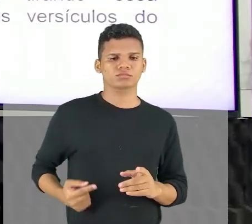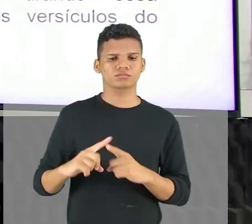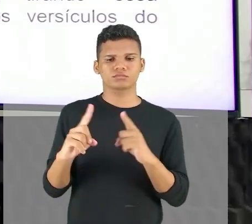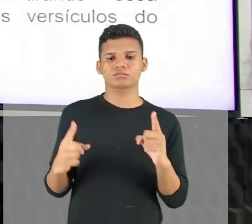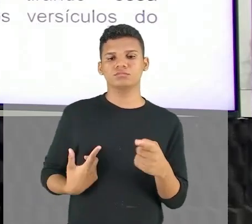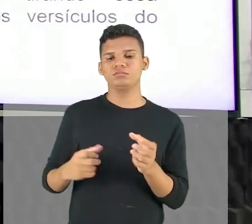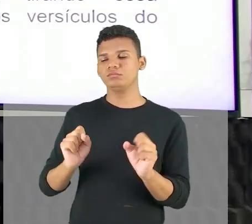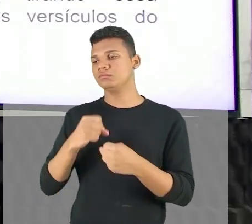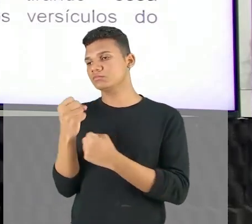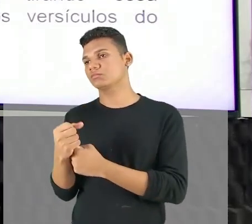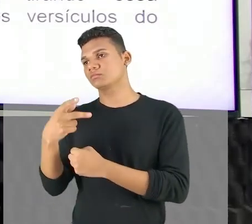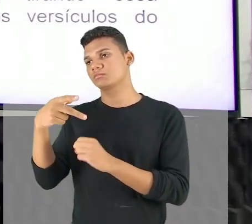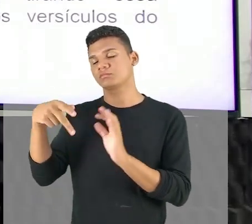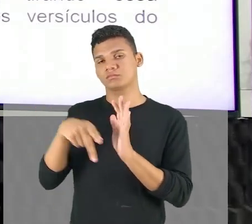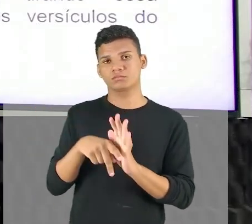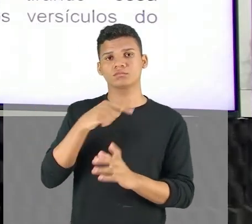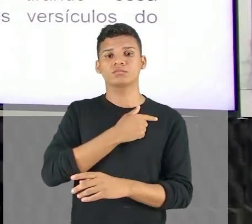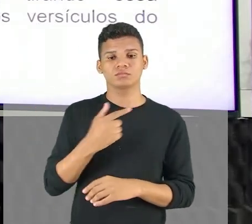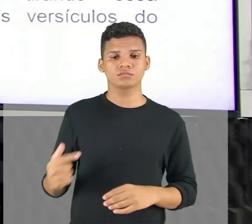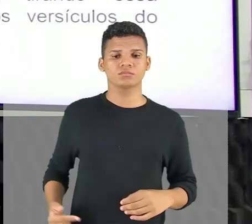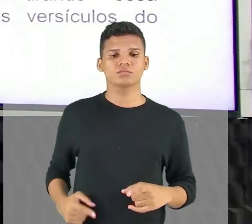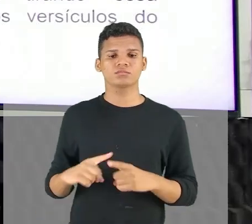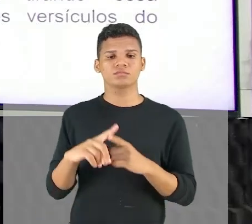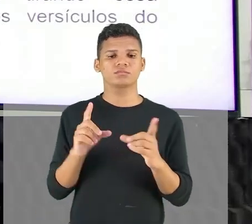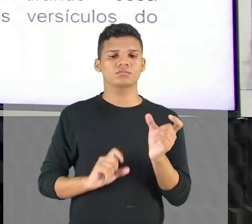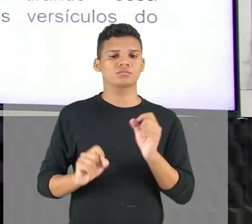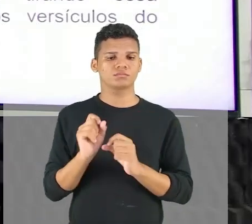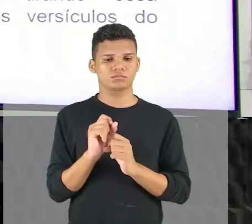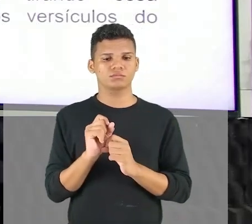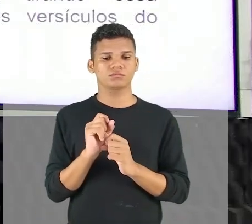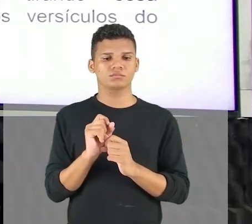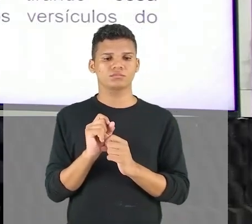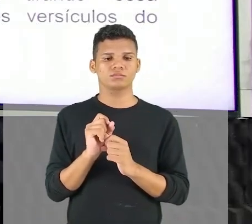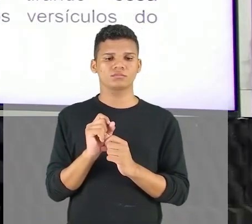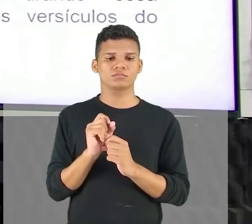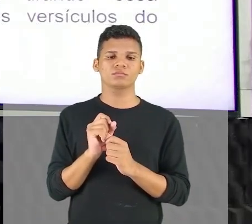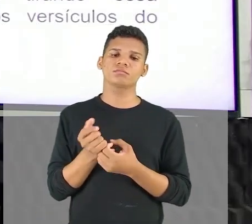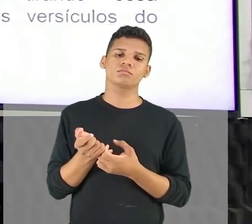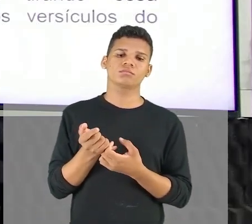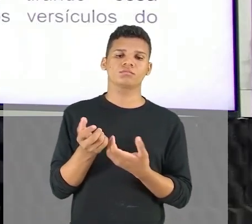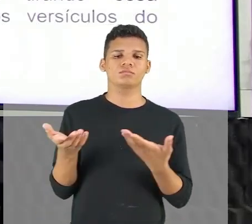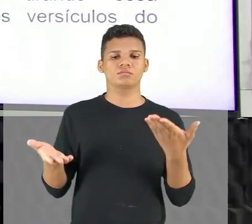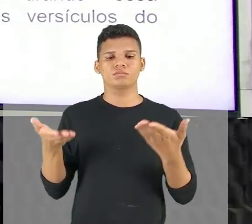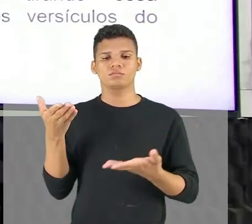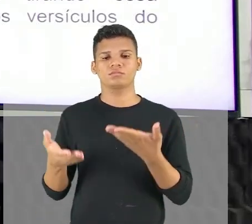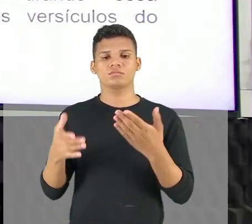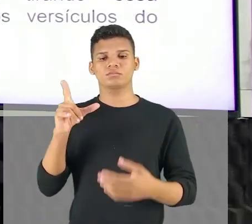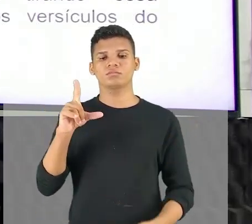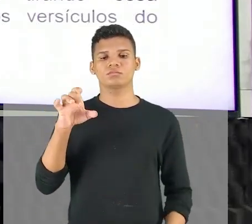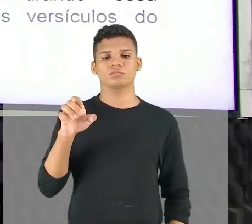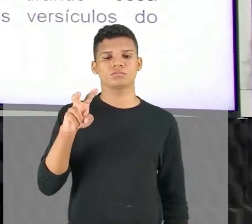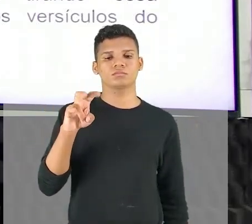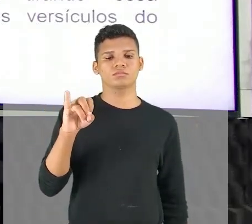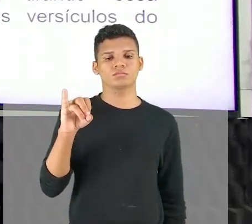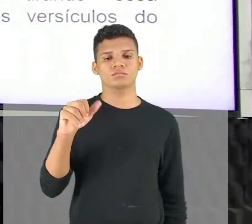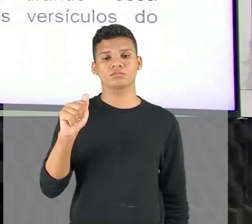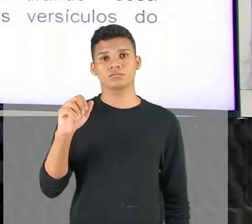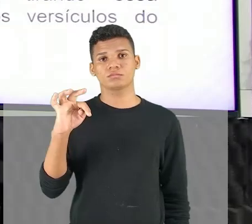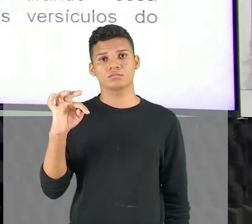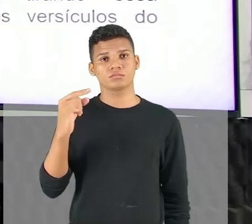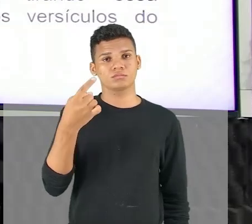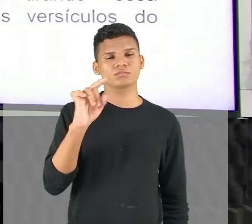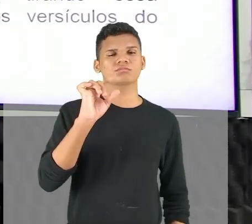seu governante, o qual comparei com o Leviatã, né? Leviatã é o nome que ele vai dar à obra